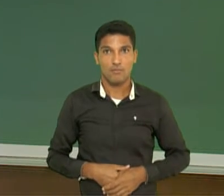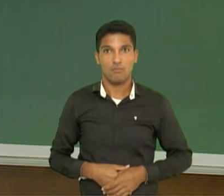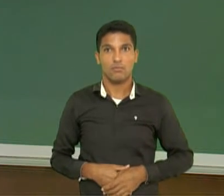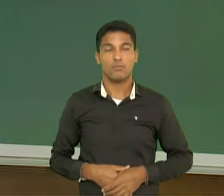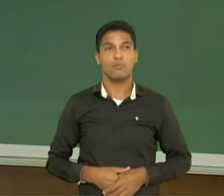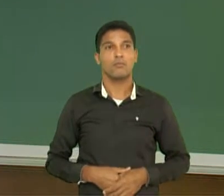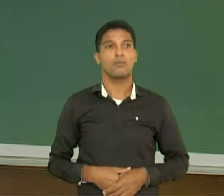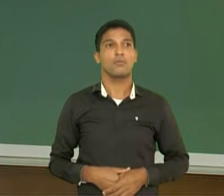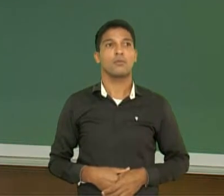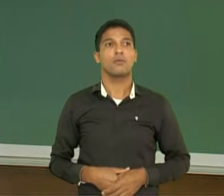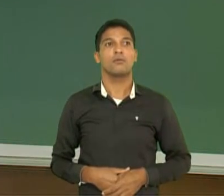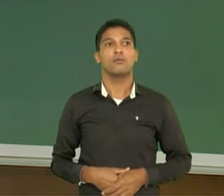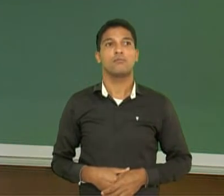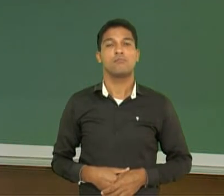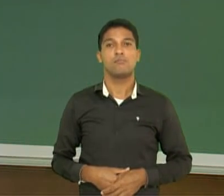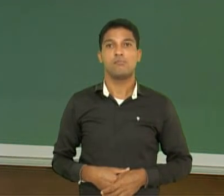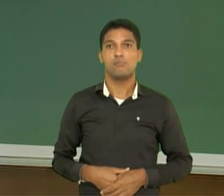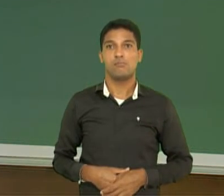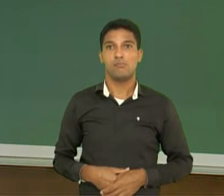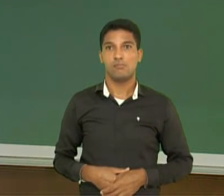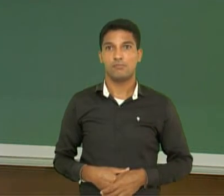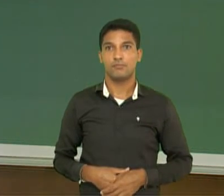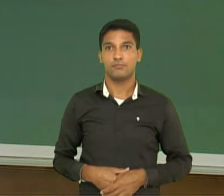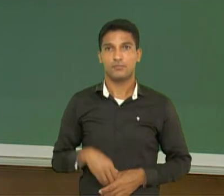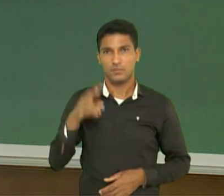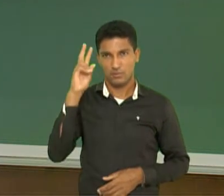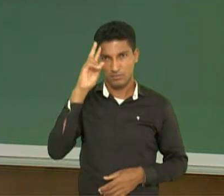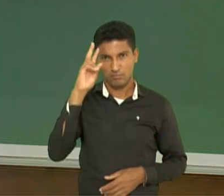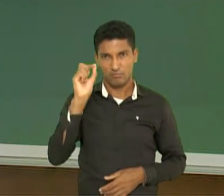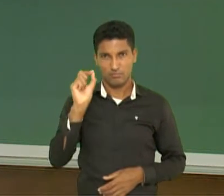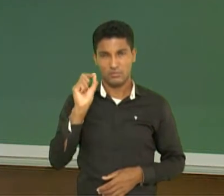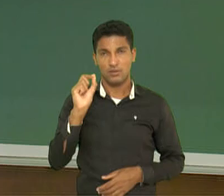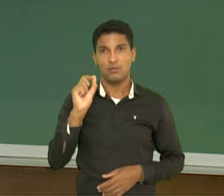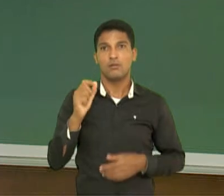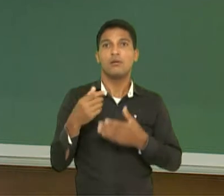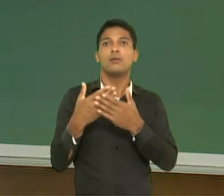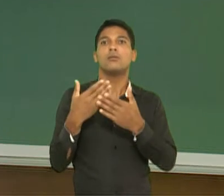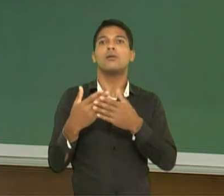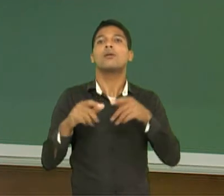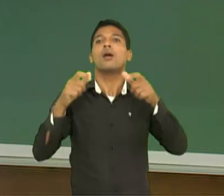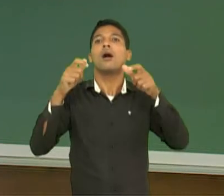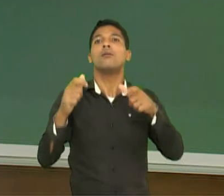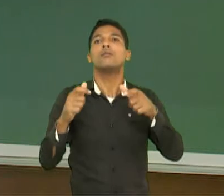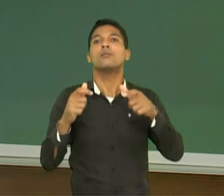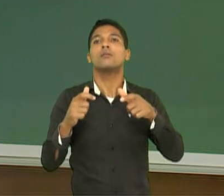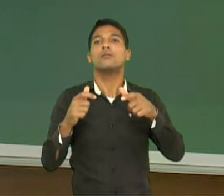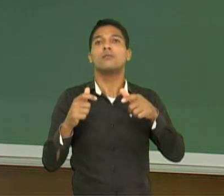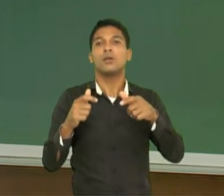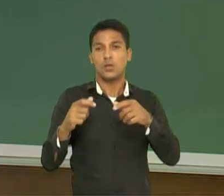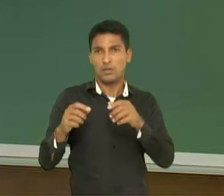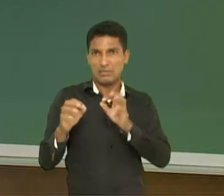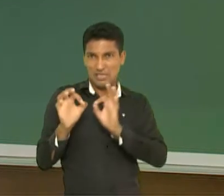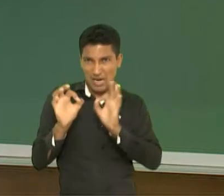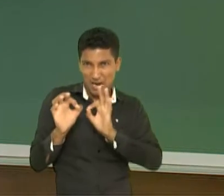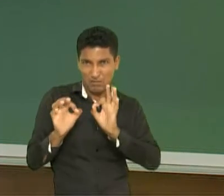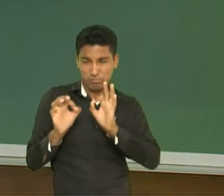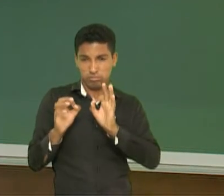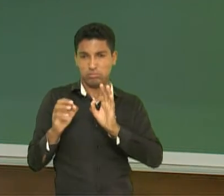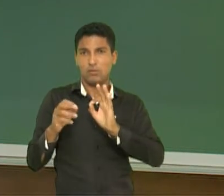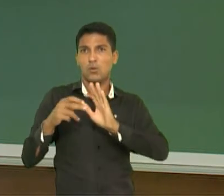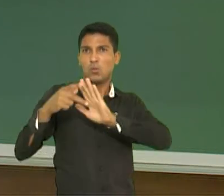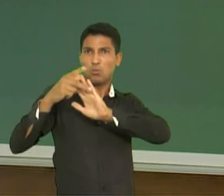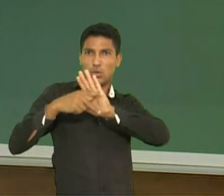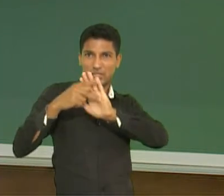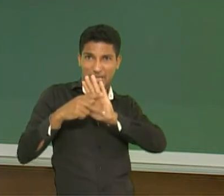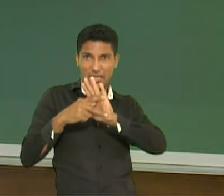origens. Lembra que nós falamos da fragmentação da produção também. A origem, o desenvolvimento de produto está num país e a